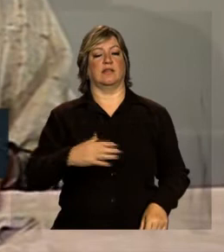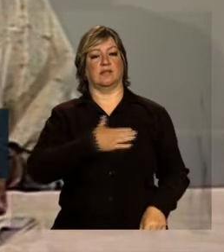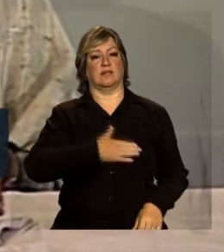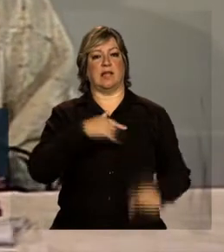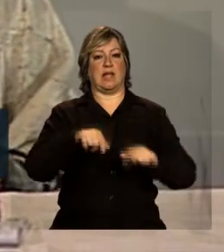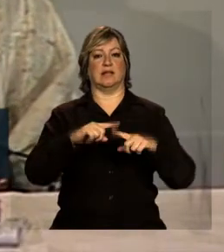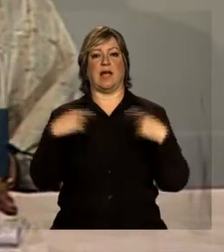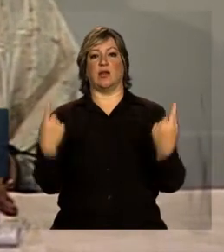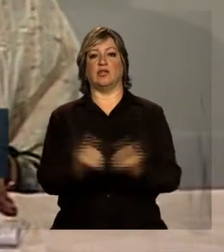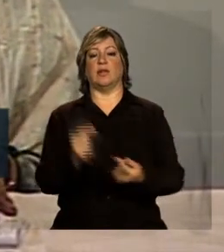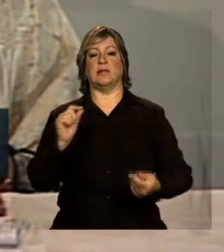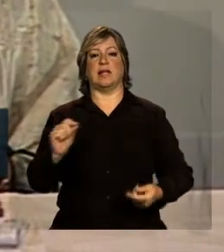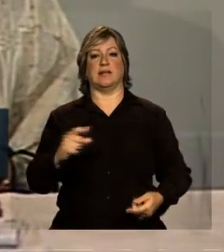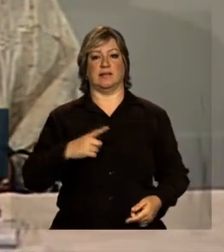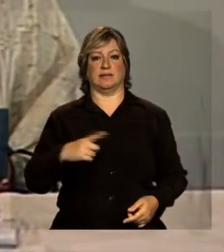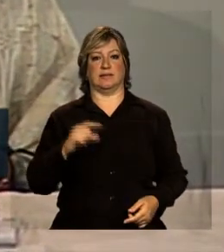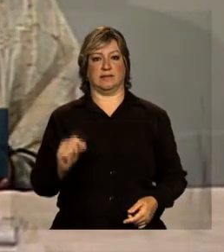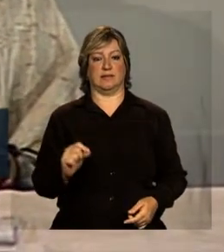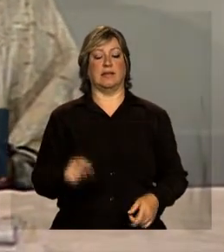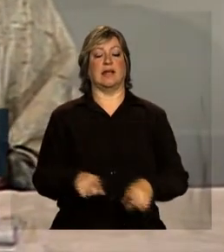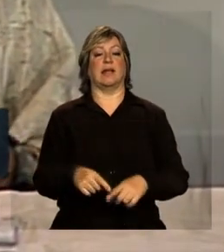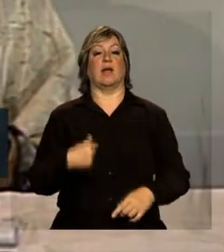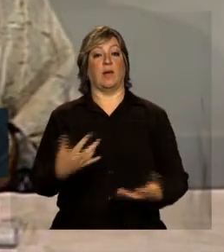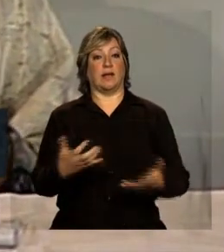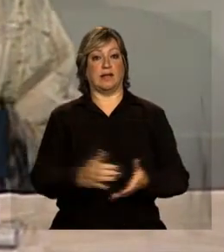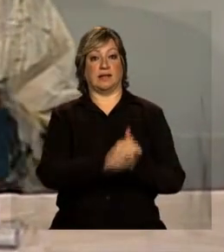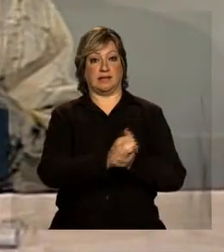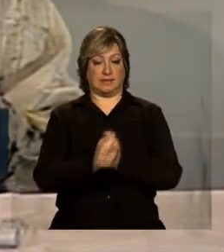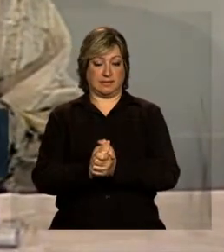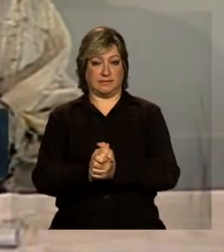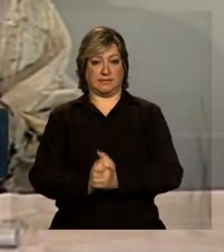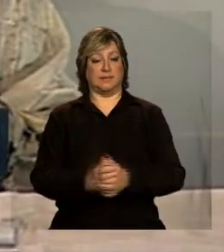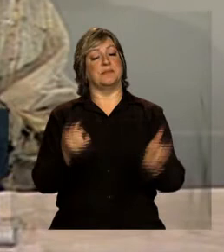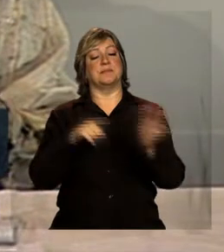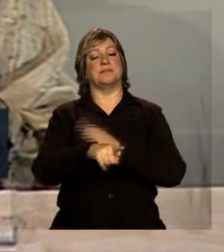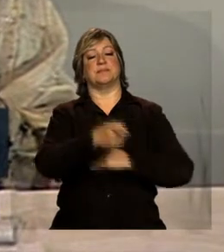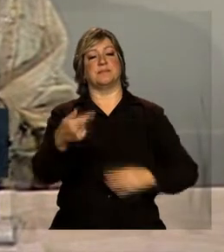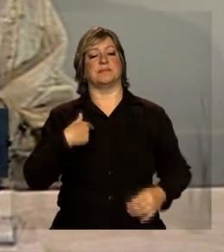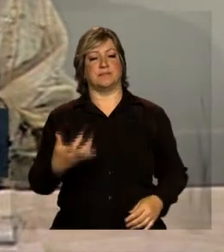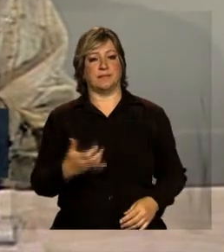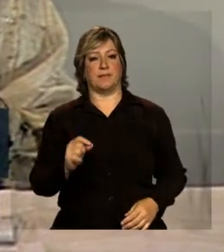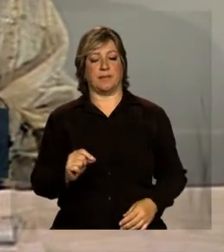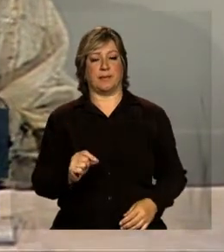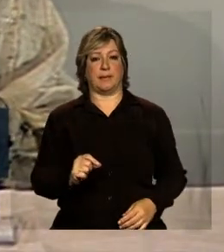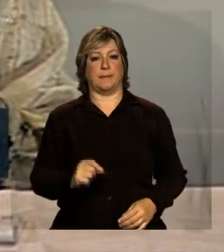esse evento. Eu queria, na verdade, fazer